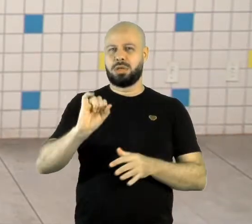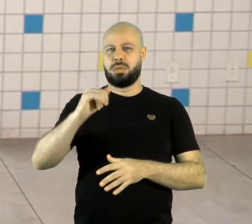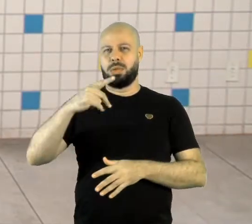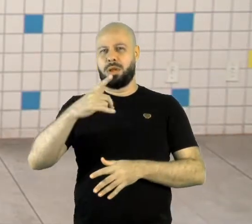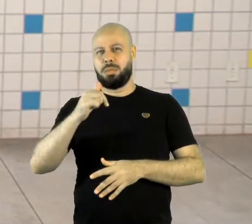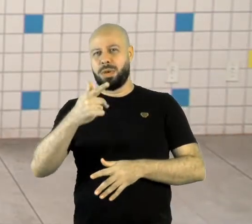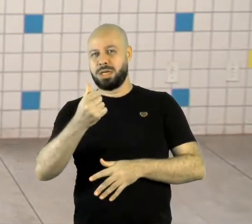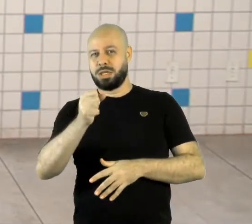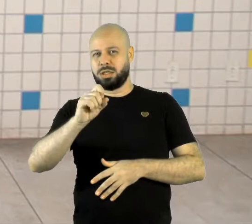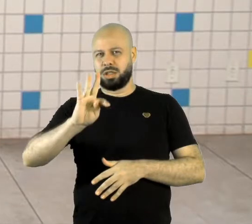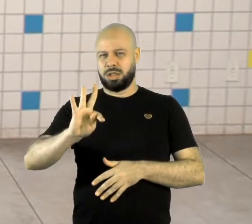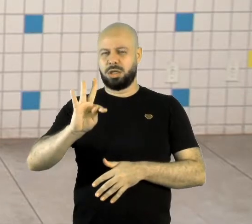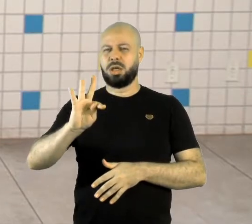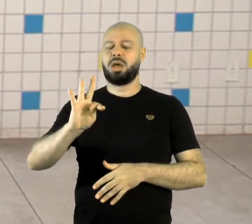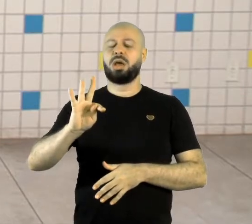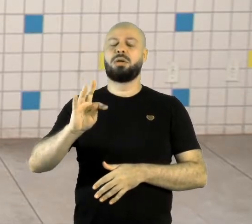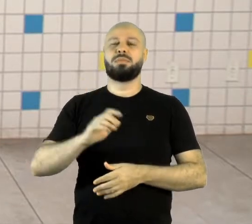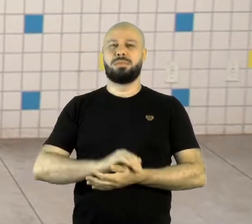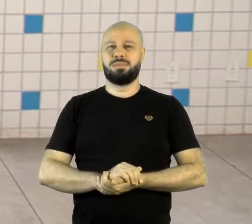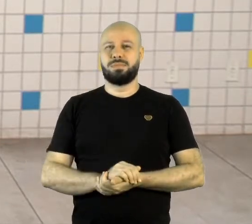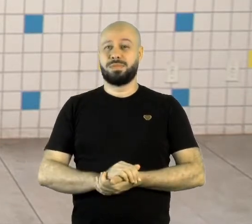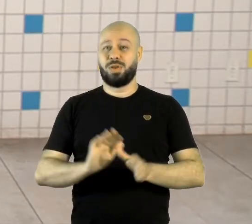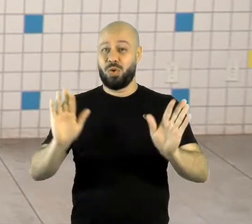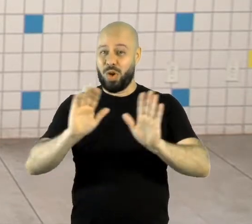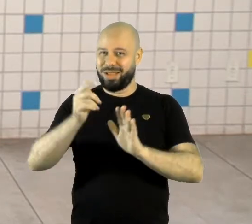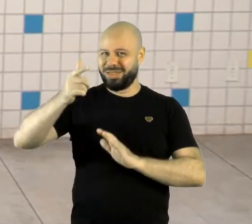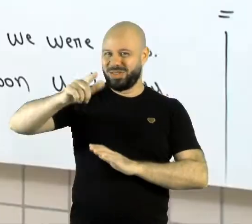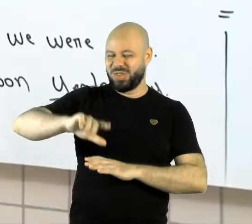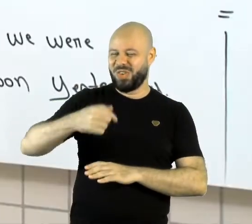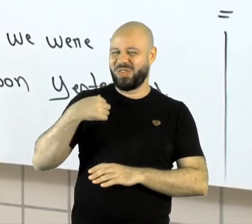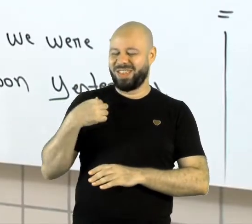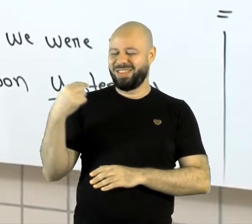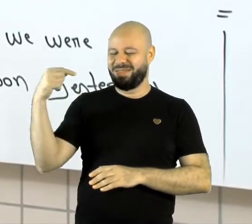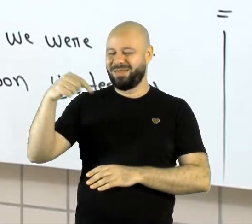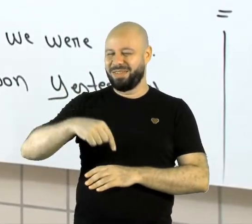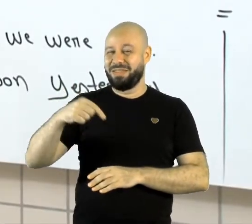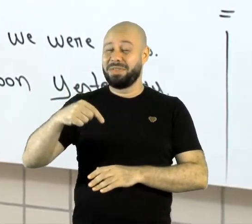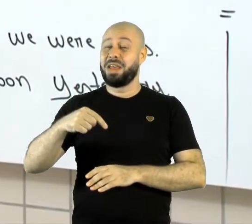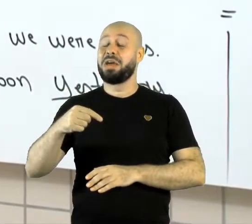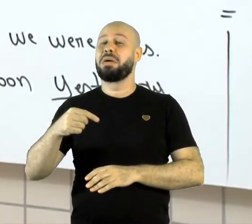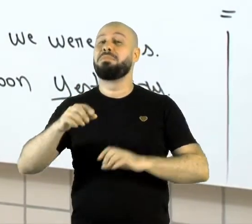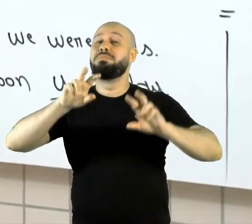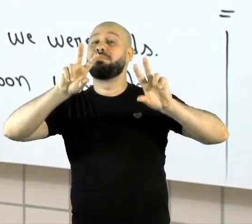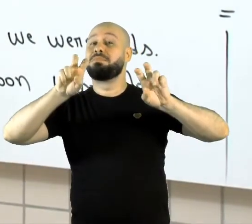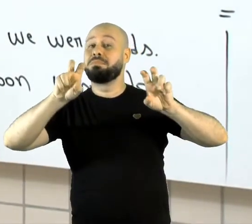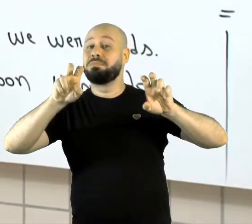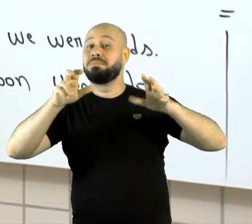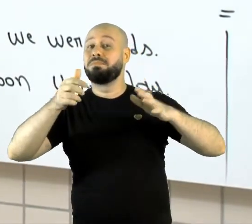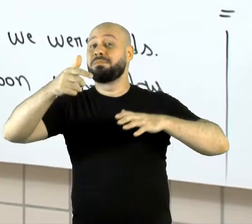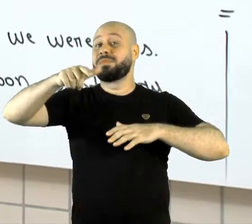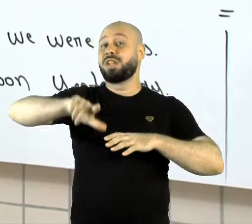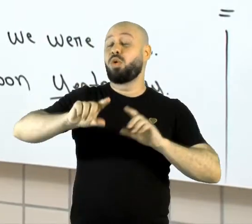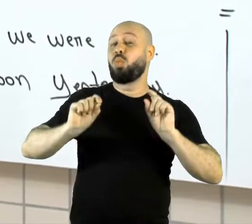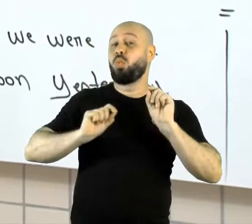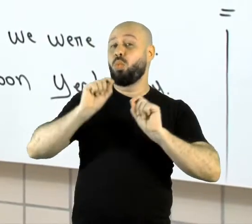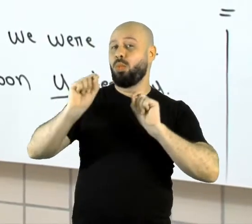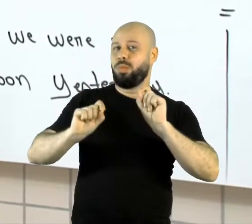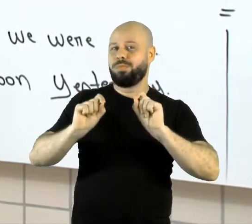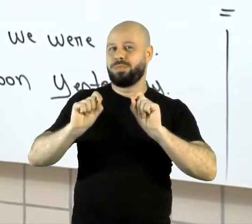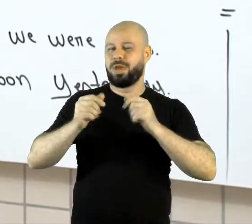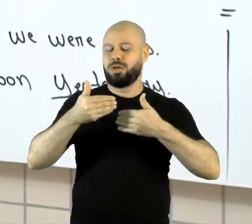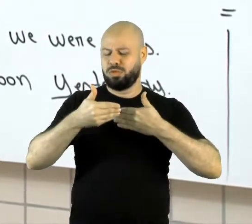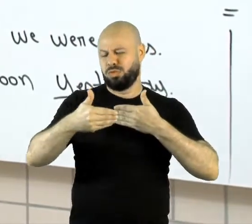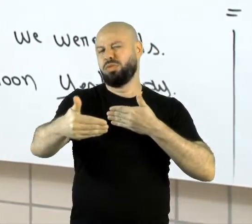last year, alright? Olá novamente, estamos aqui e vamos falar novamente, nós vamos continuar,